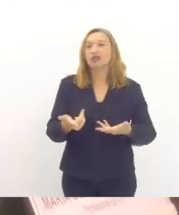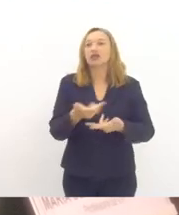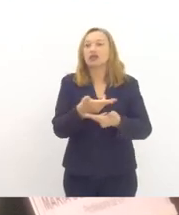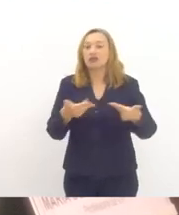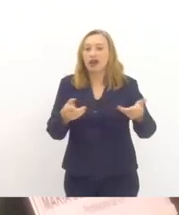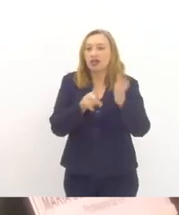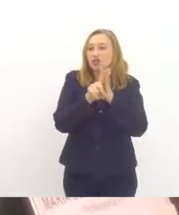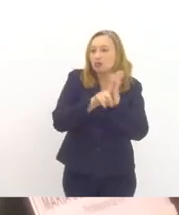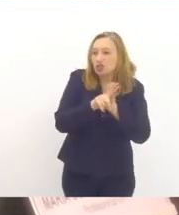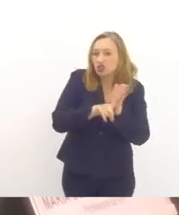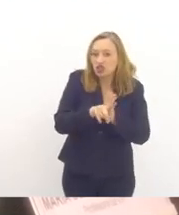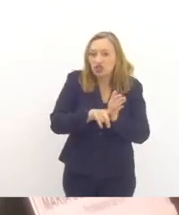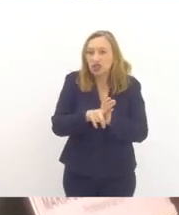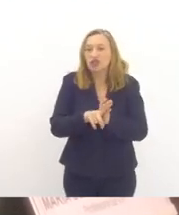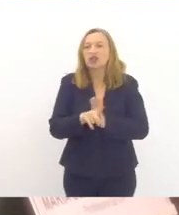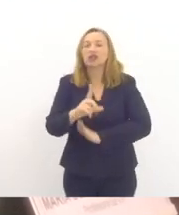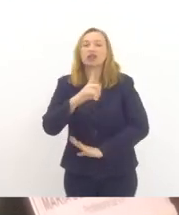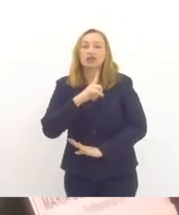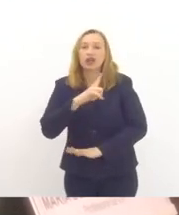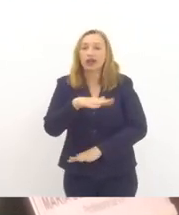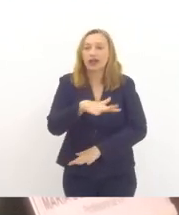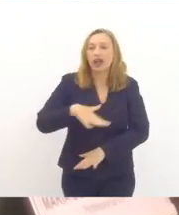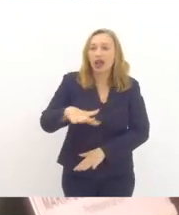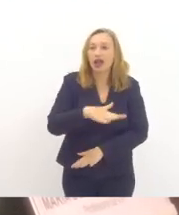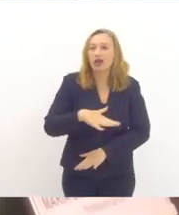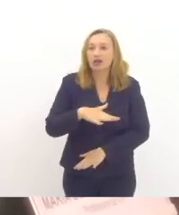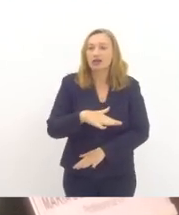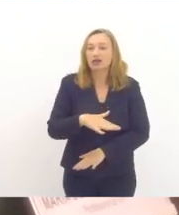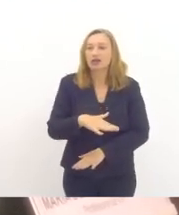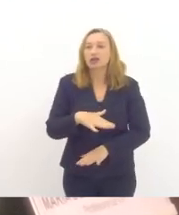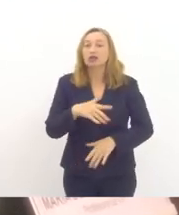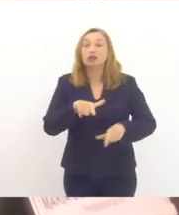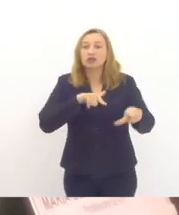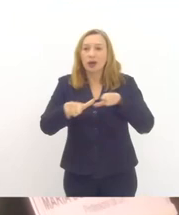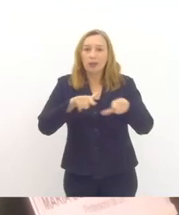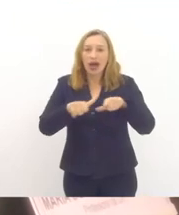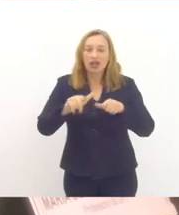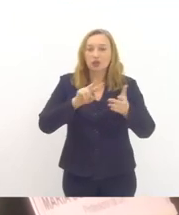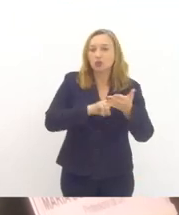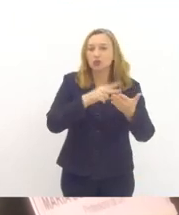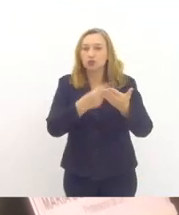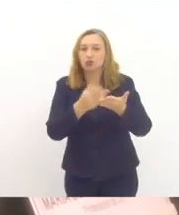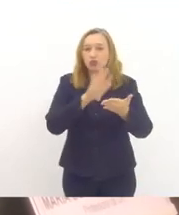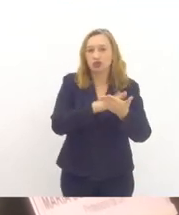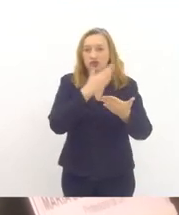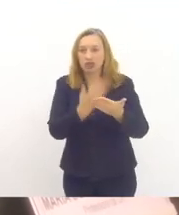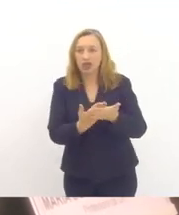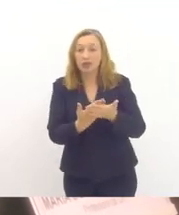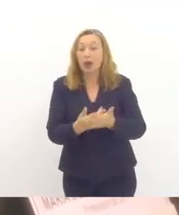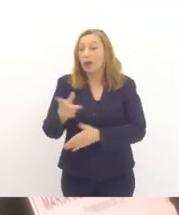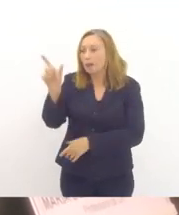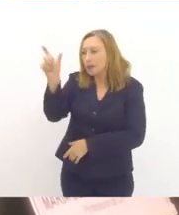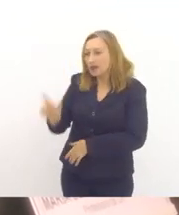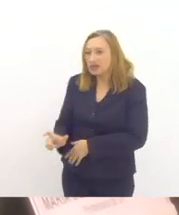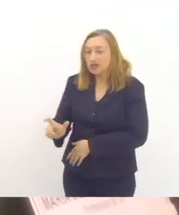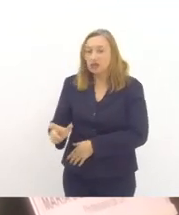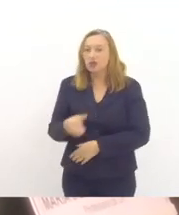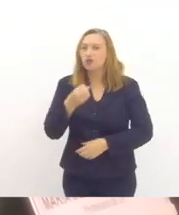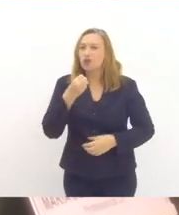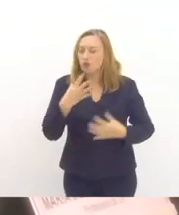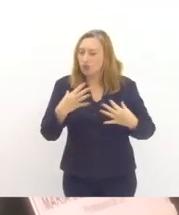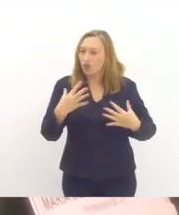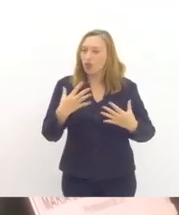várias pesquisas que existem na área, sobre a questão do trabalho do intérprete. São pessoas que, com boa